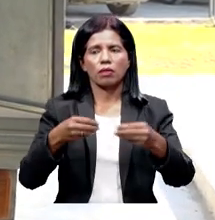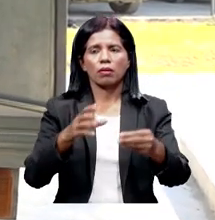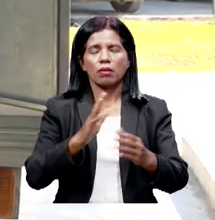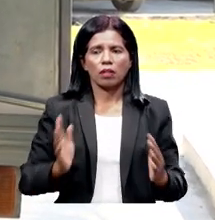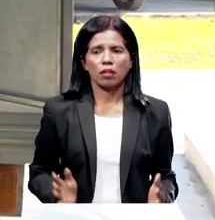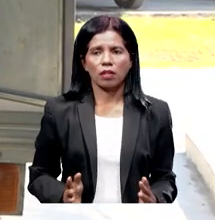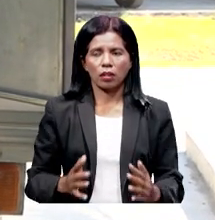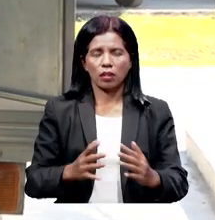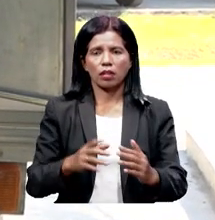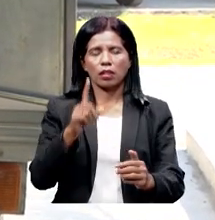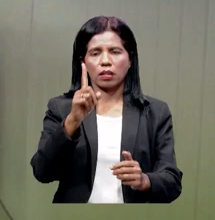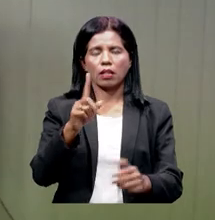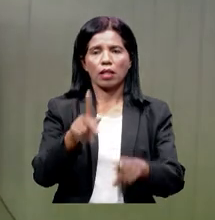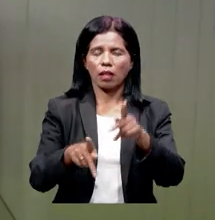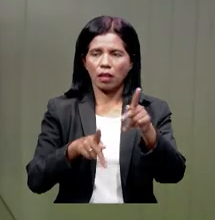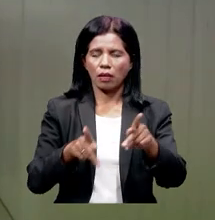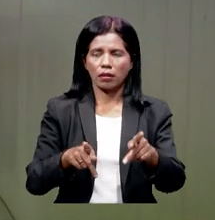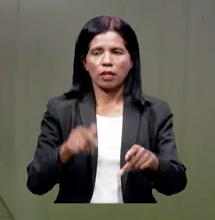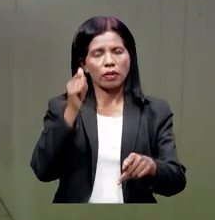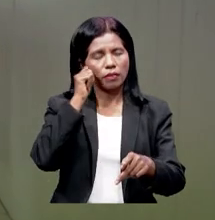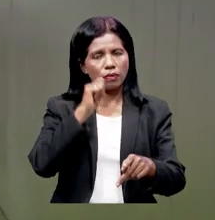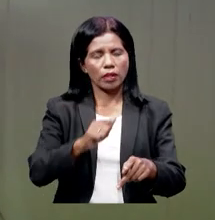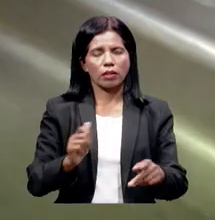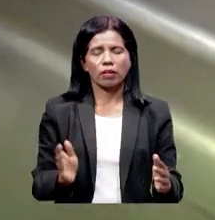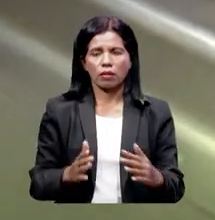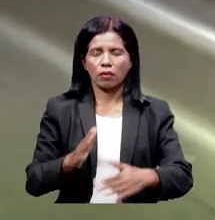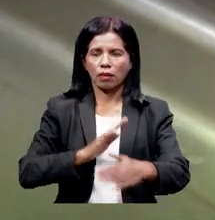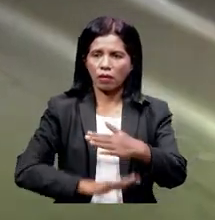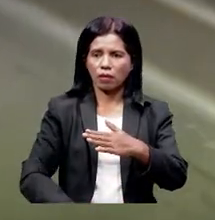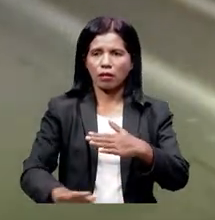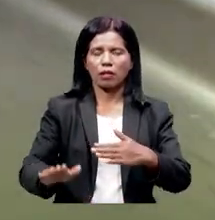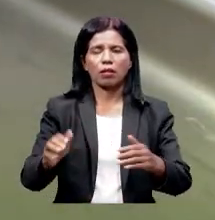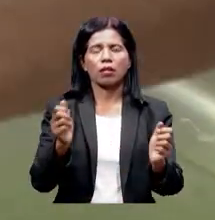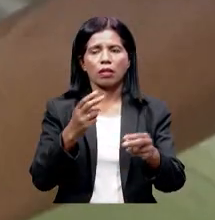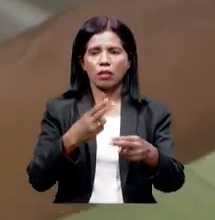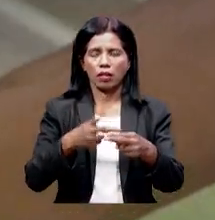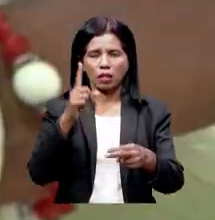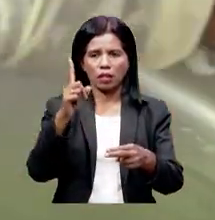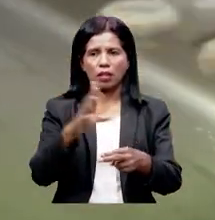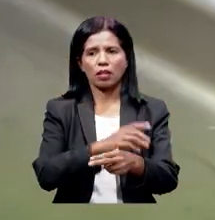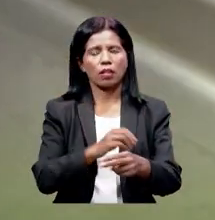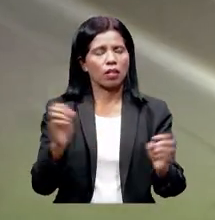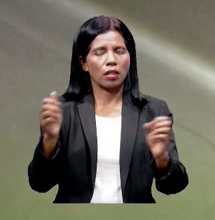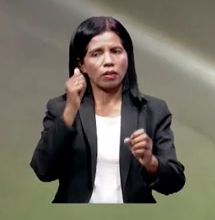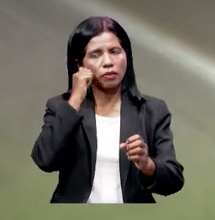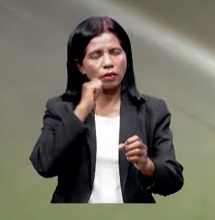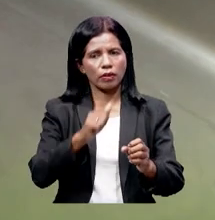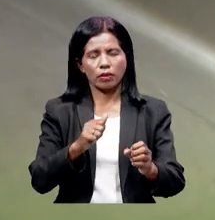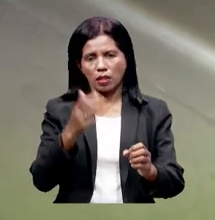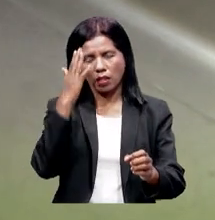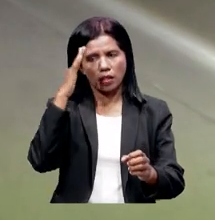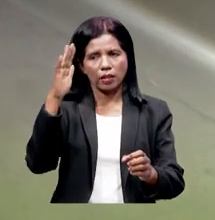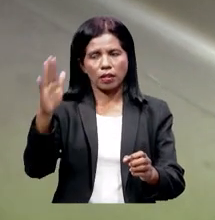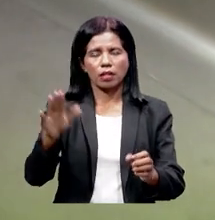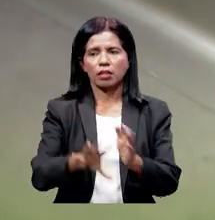gravidez a linha ida, emanebe halo feto e sirua aborta, o meio naran ida no sem feto nem nia conhecimento,